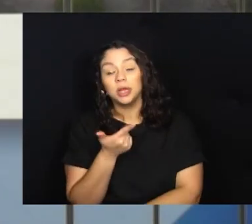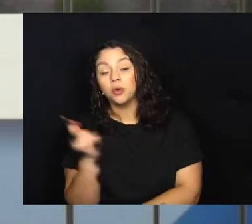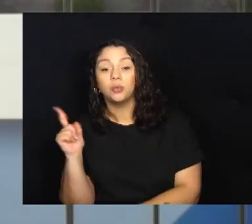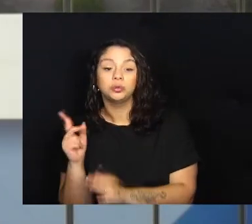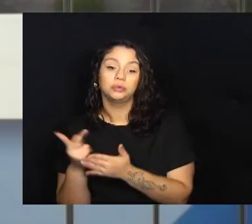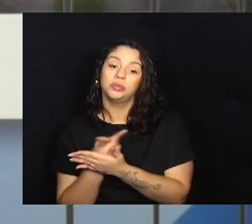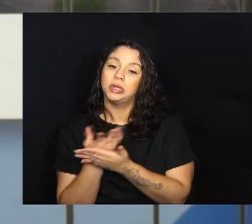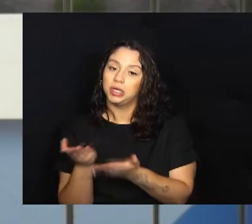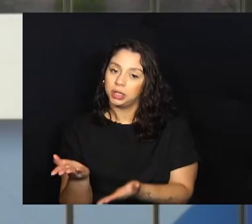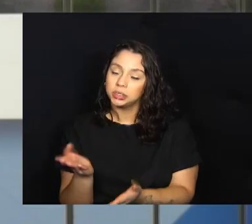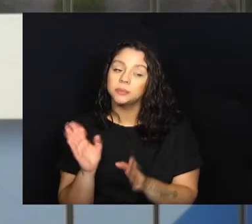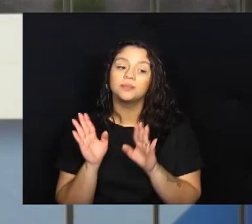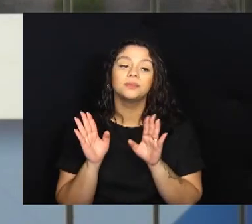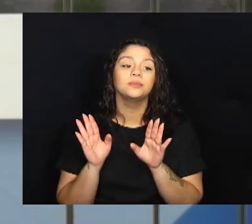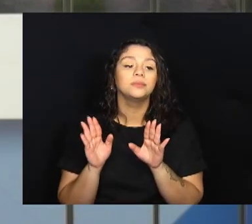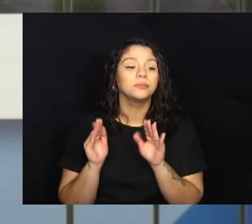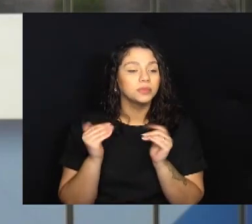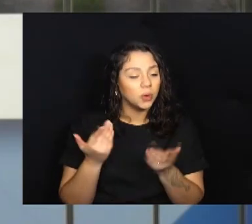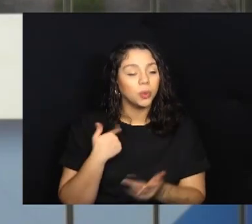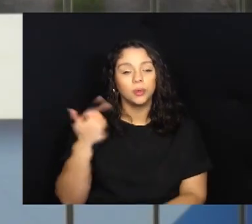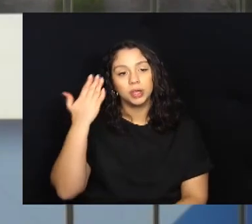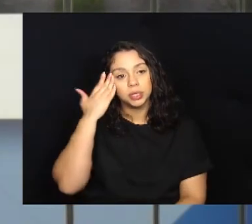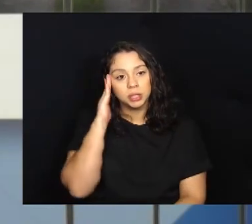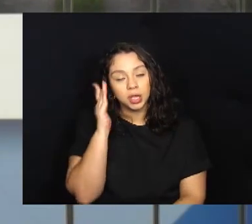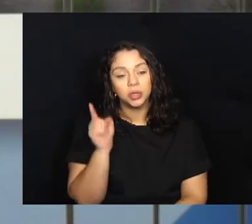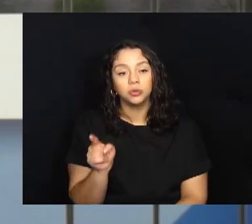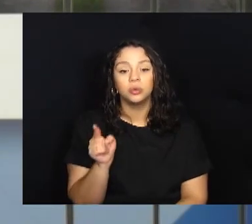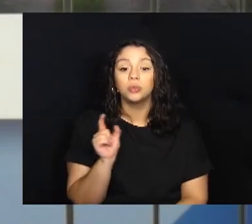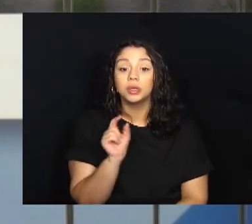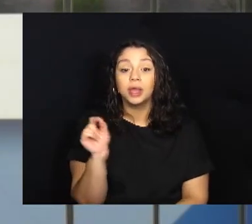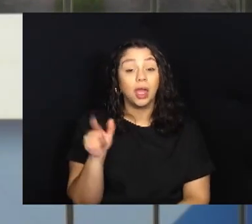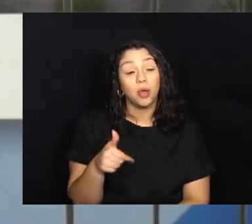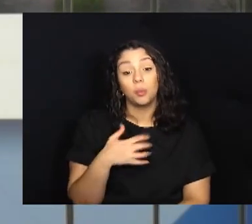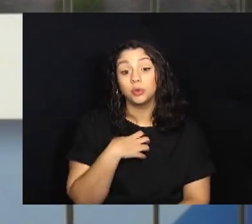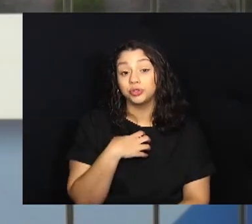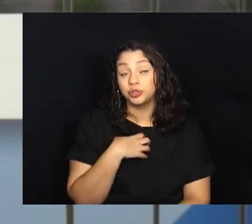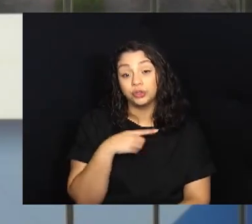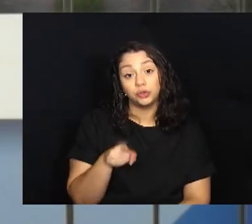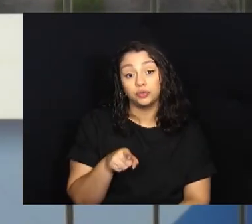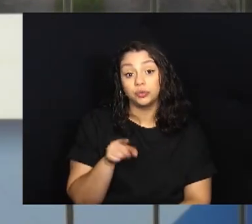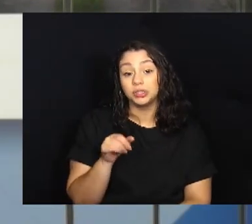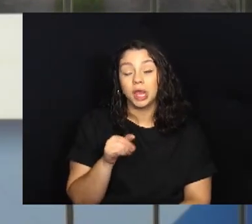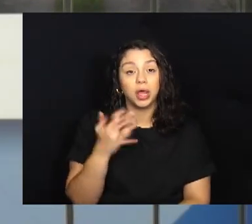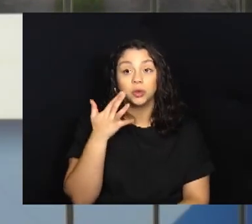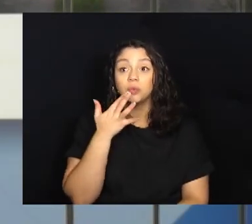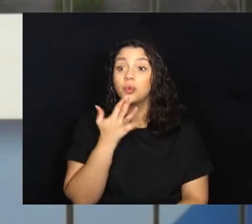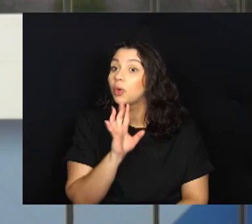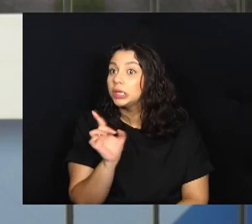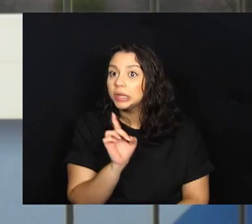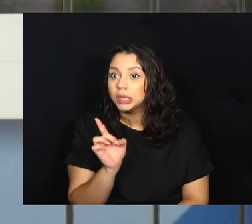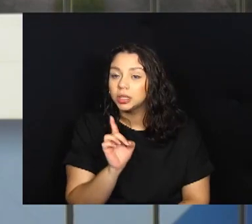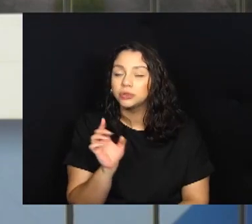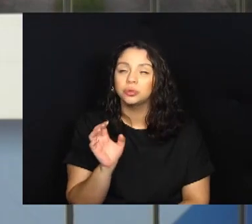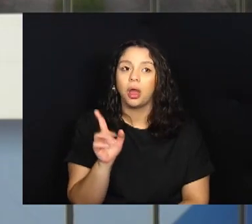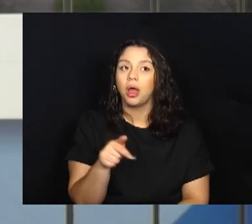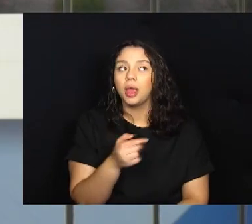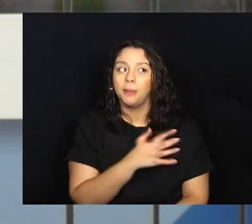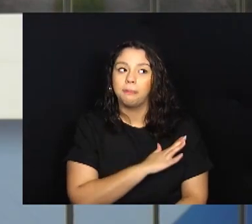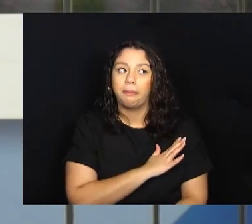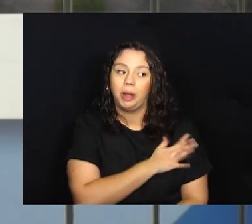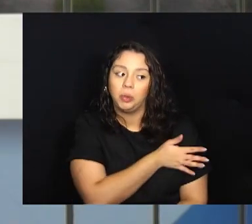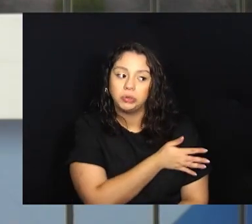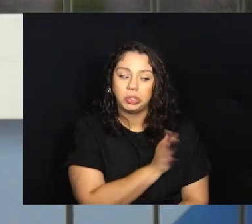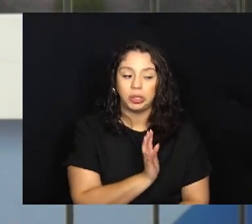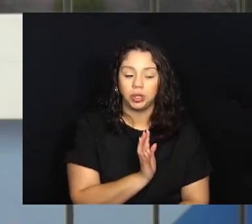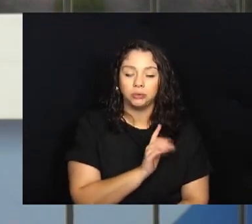situação. Então, eu entendo que, assim, talvez esse seja o motivo, né? Esse desconhecimento, certo preconceito, achando que a